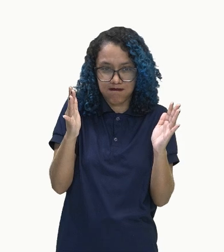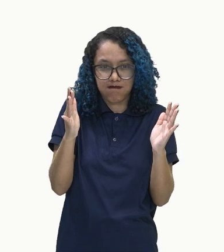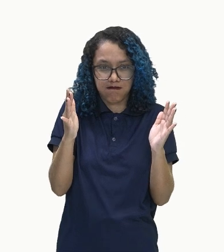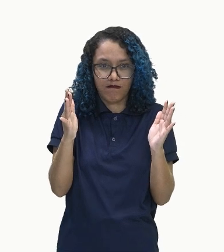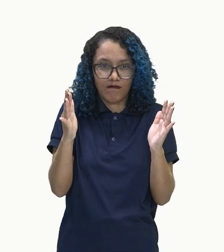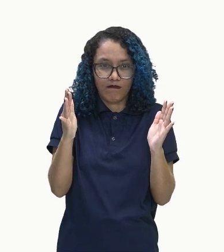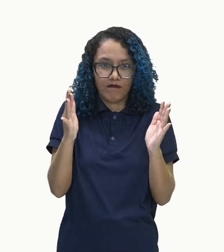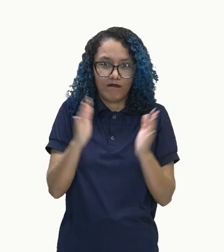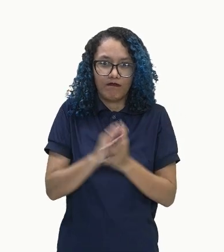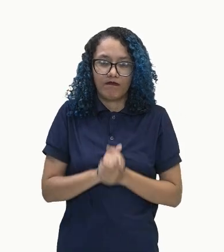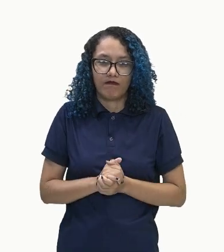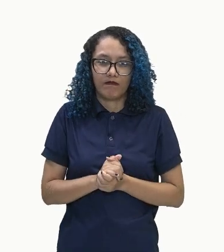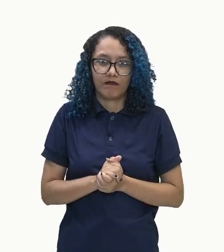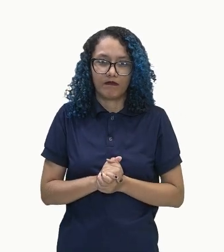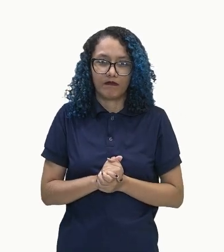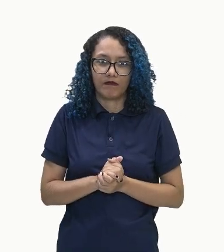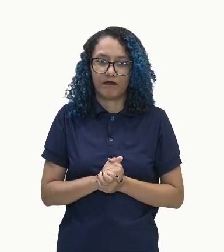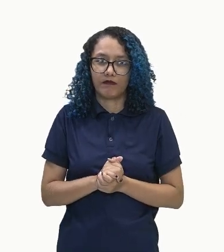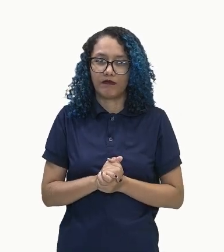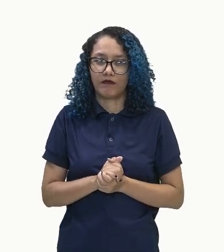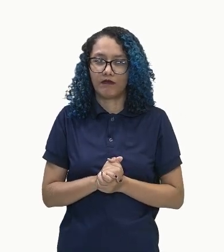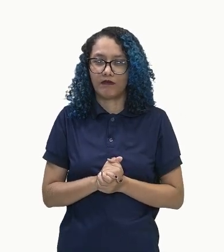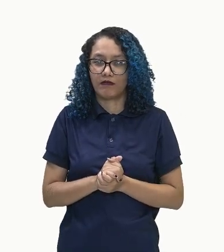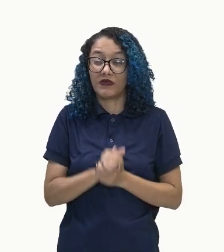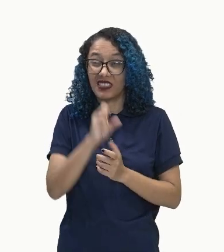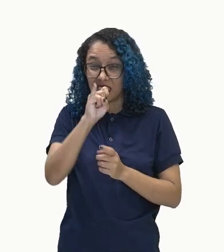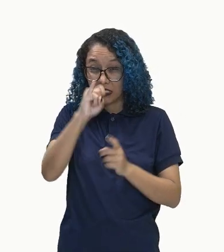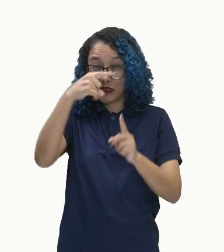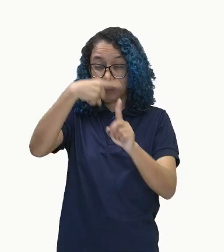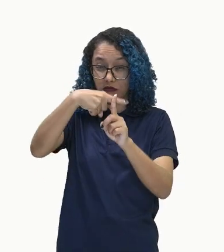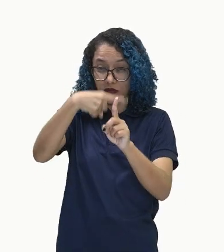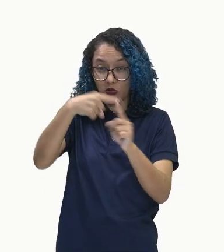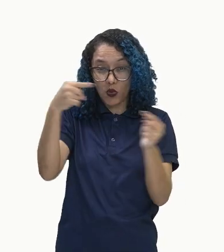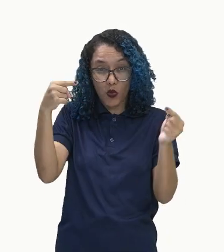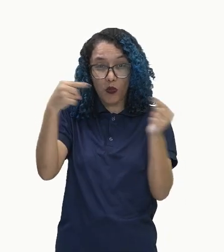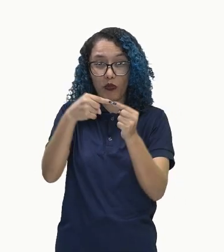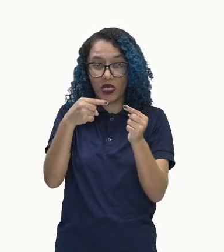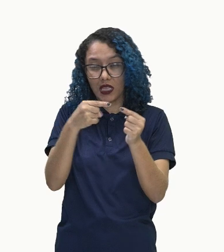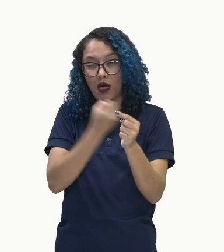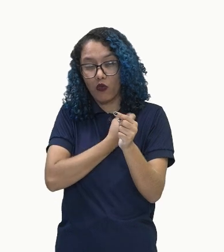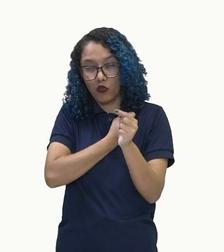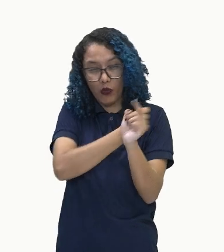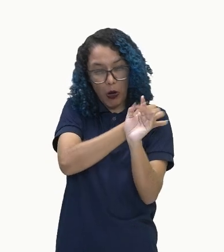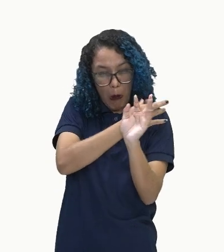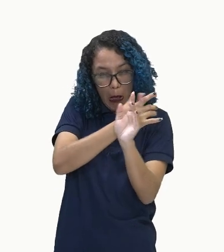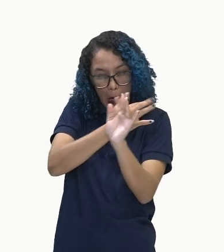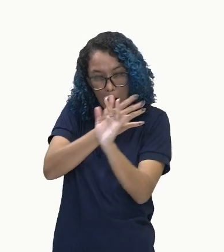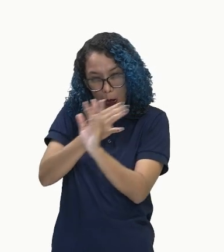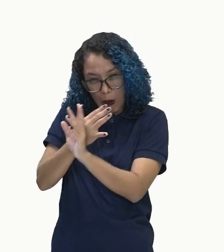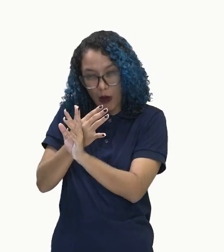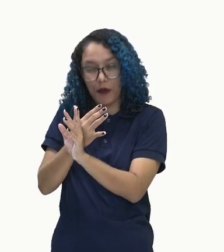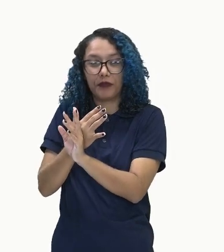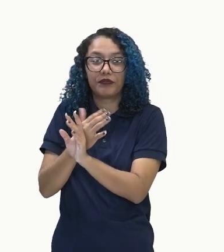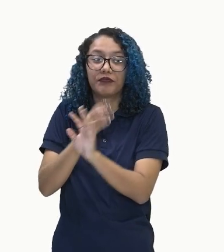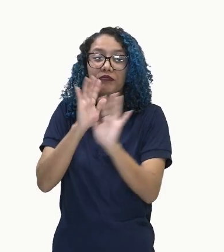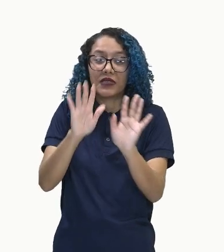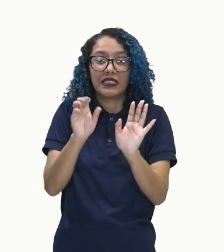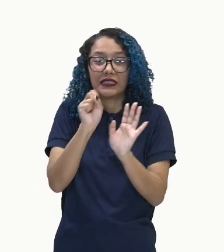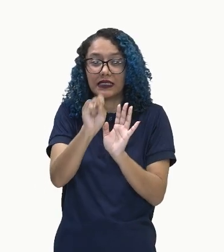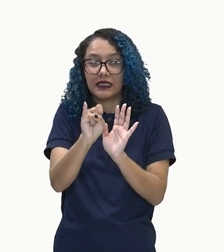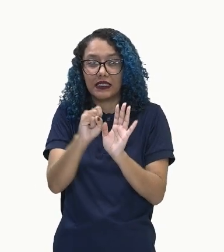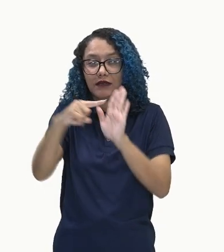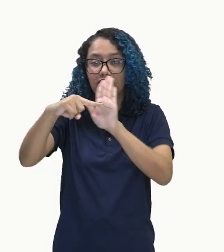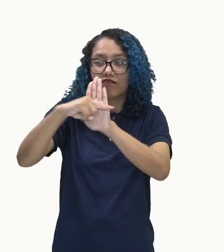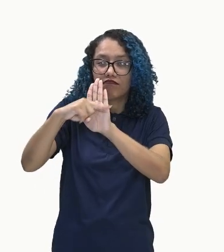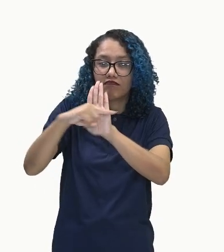Um expoente positivo, ele indica um número grande. No entanto, um expoente